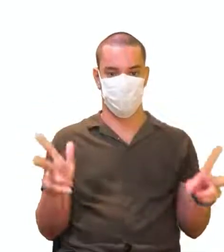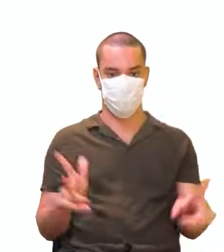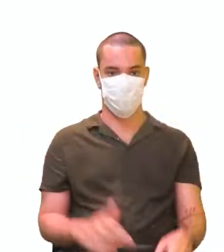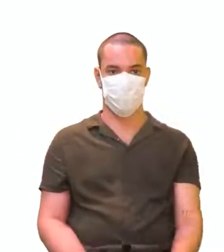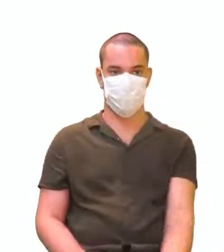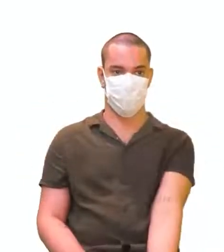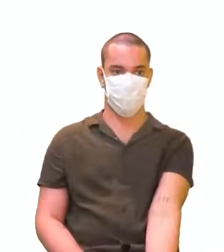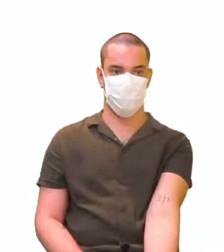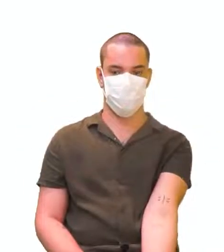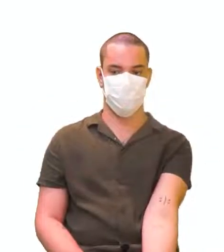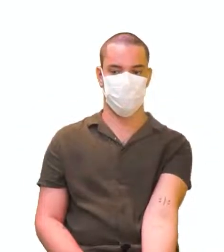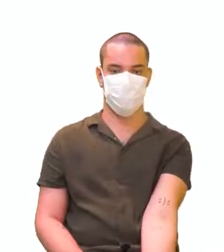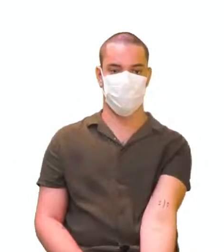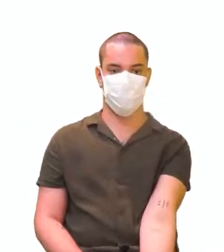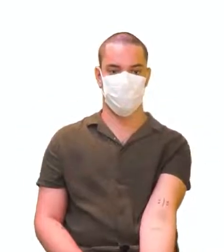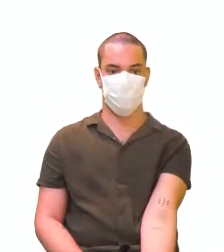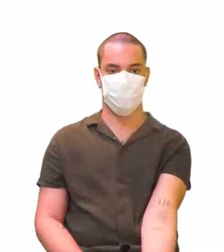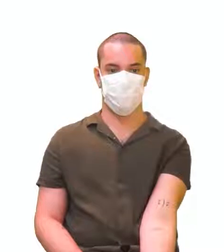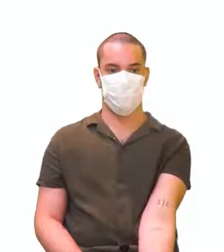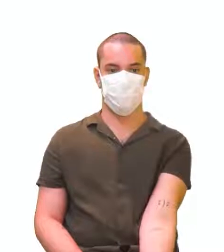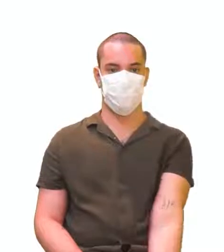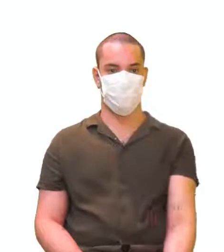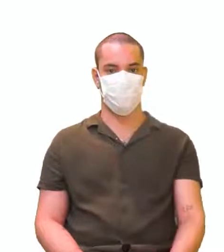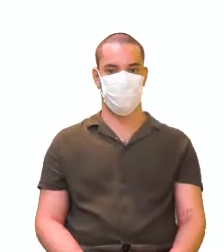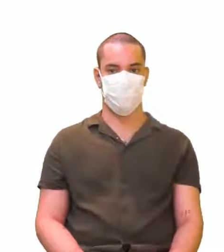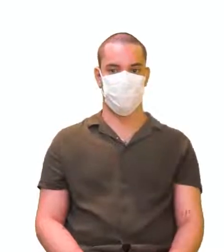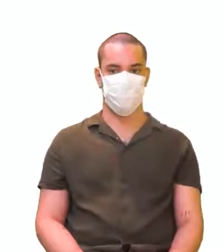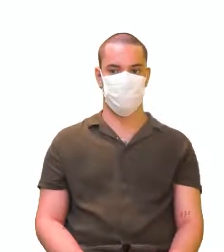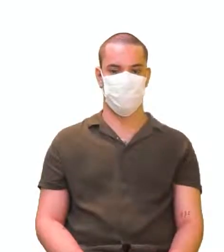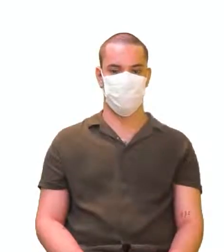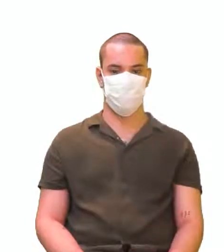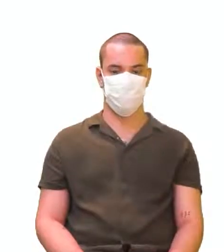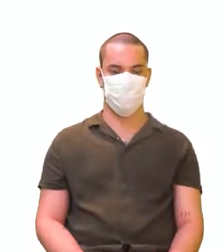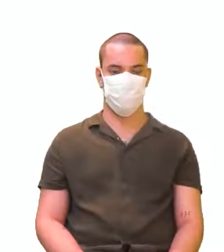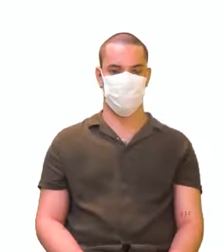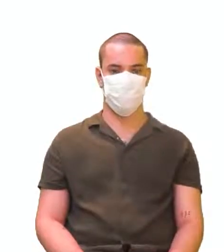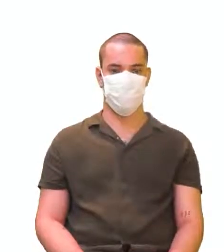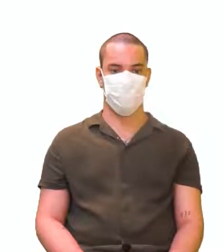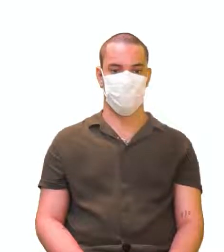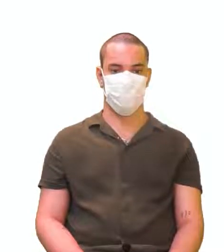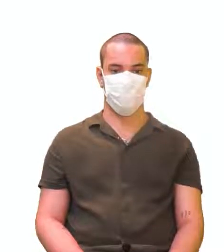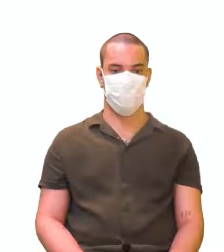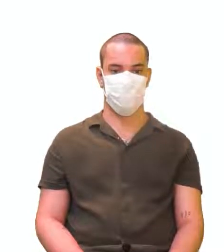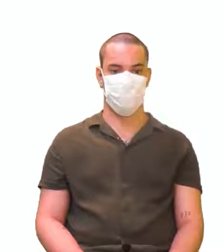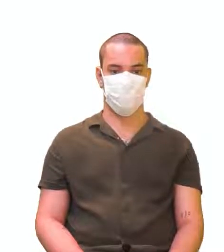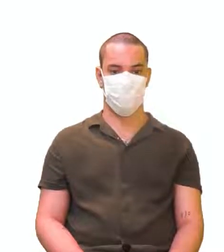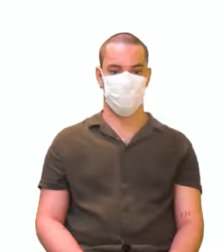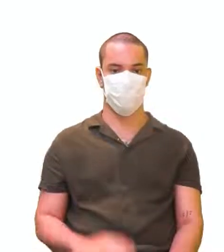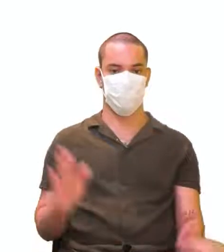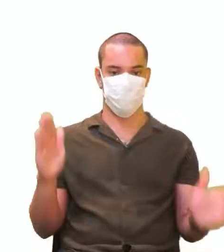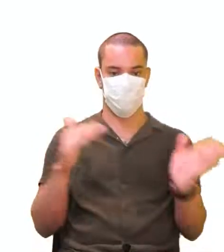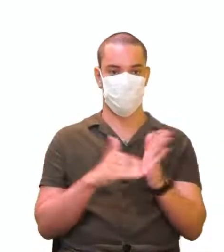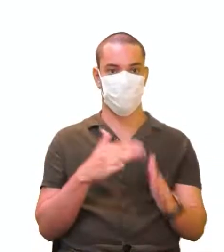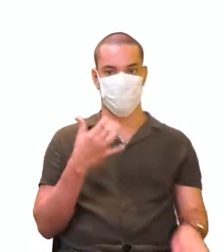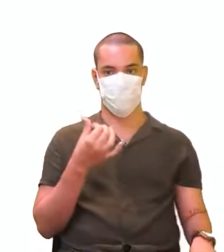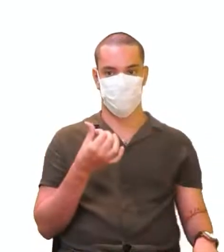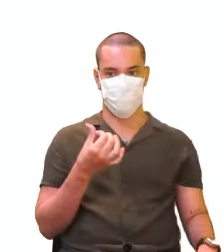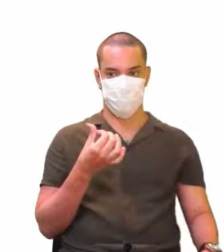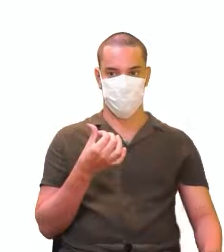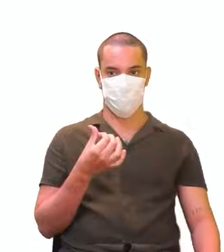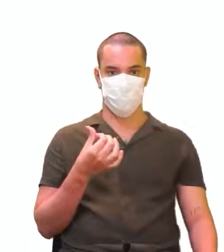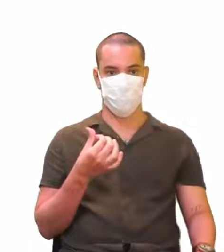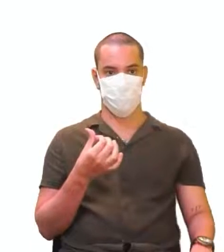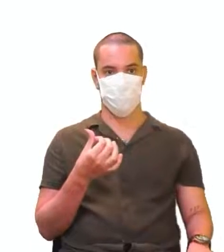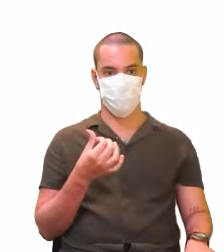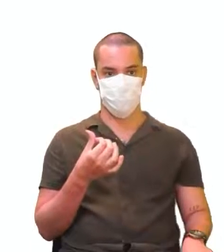vamos lá então. Cadê? A gente está querendo chegar aqui no indivíduo 6, né? Que a questão está pedindo. Ó, o indivíduo